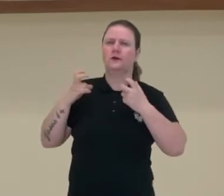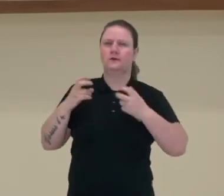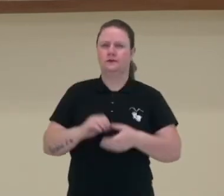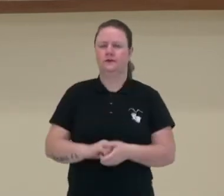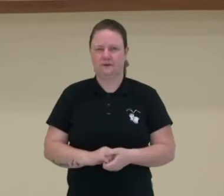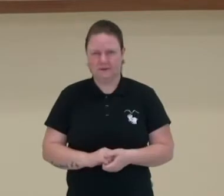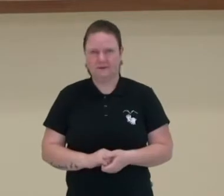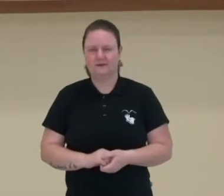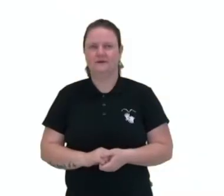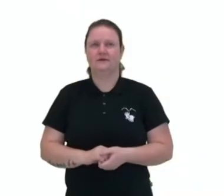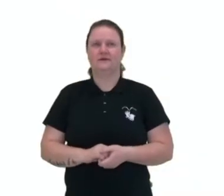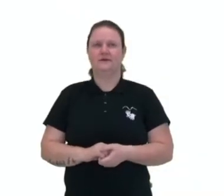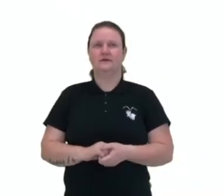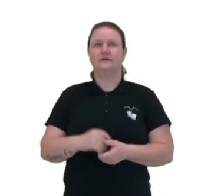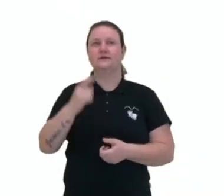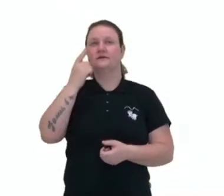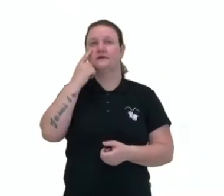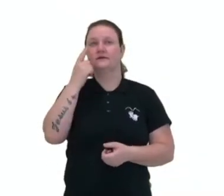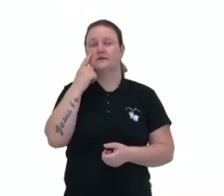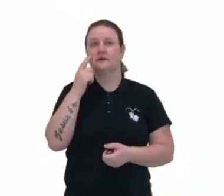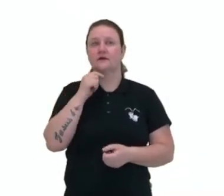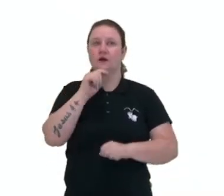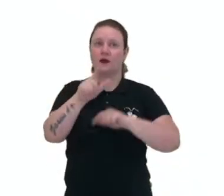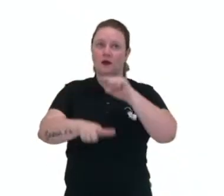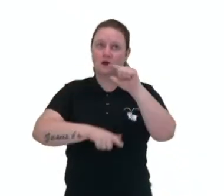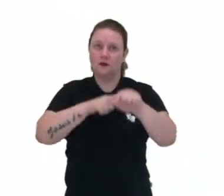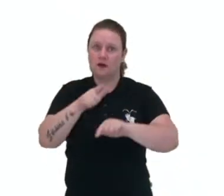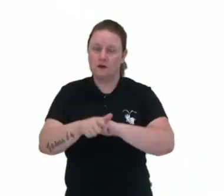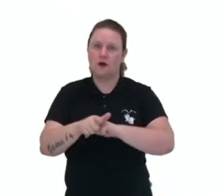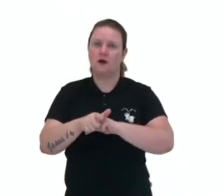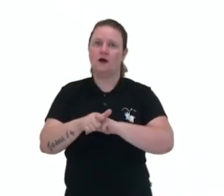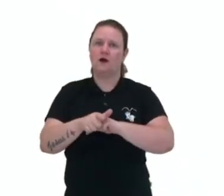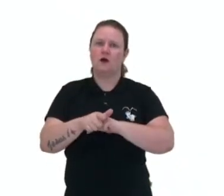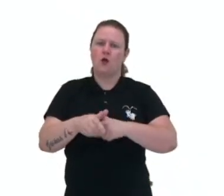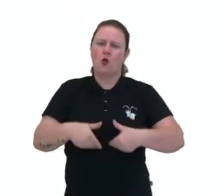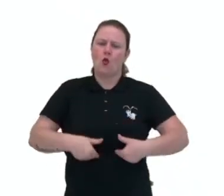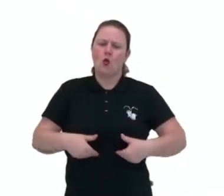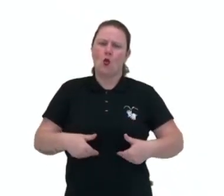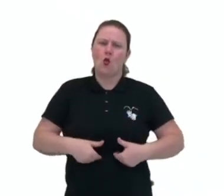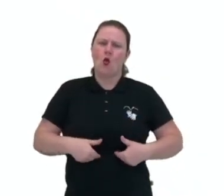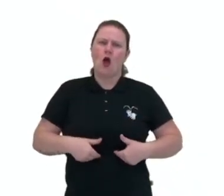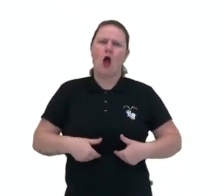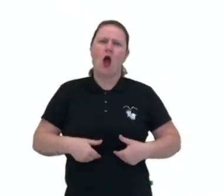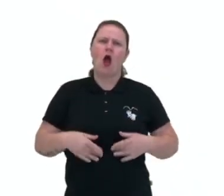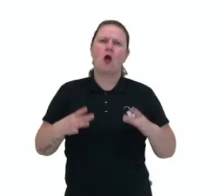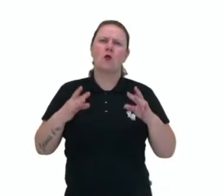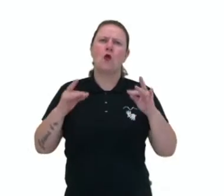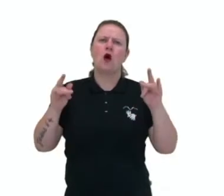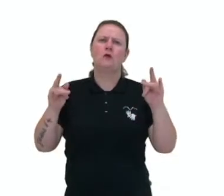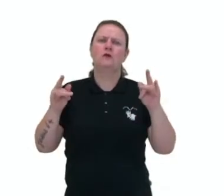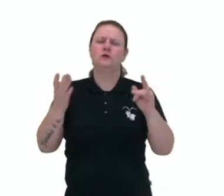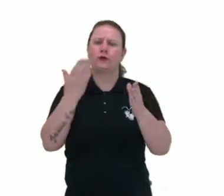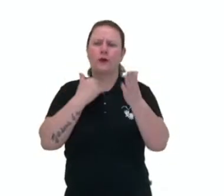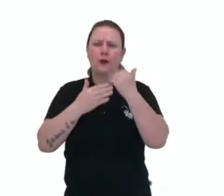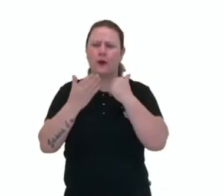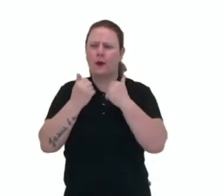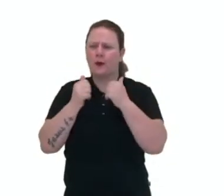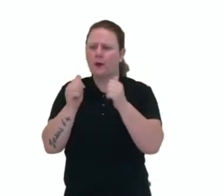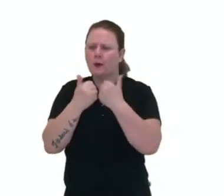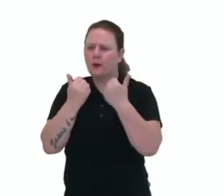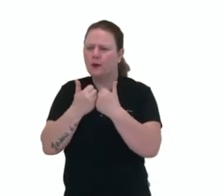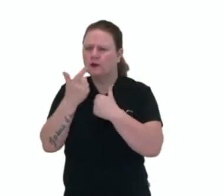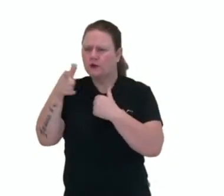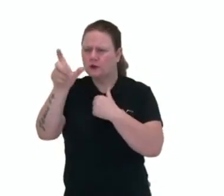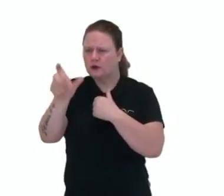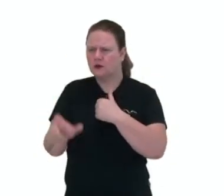Vamos ver? Então diz assim: quem trabalha e mata a fome não come o pão de ninguém, mas quem come e